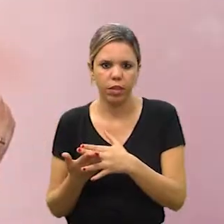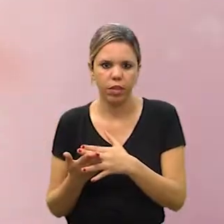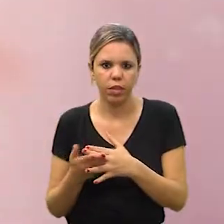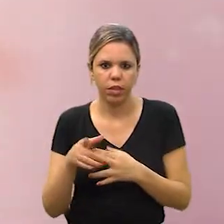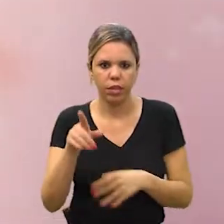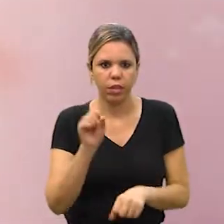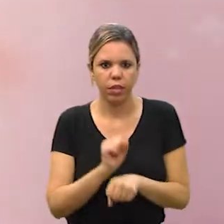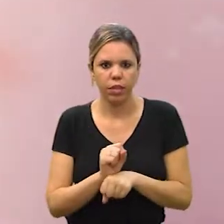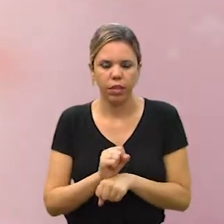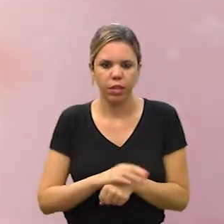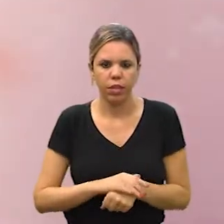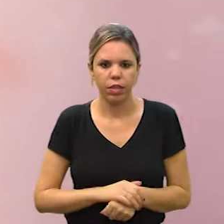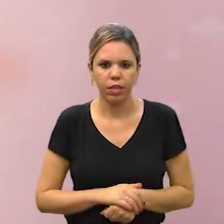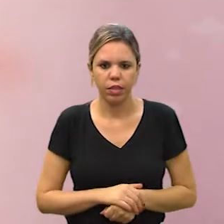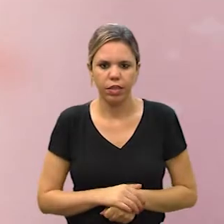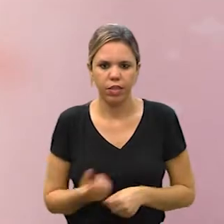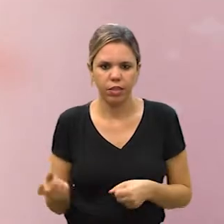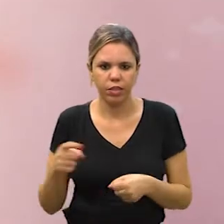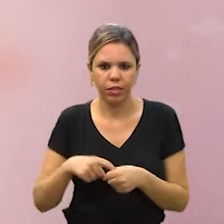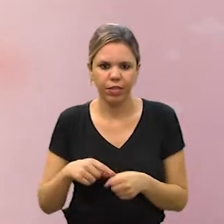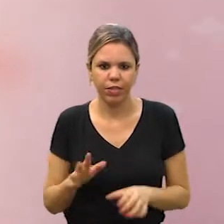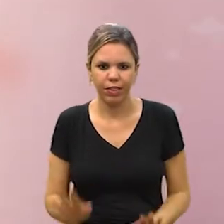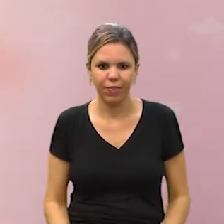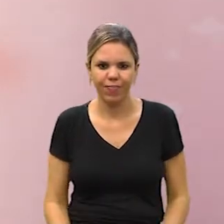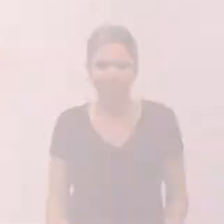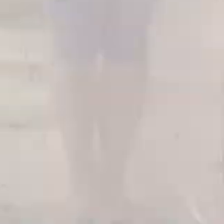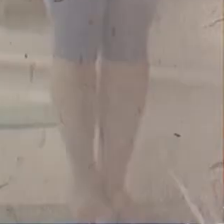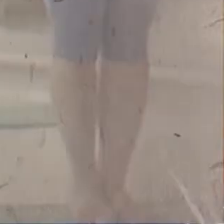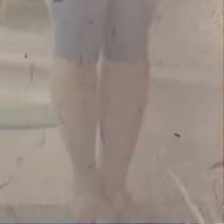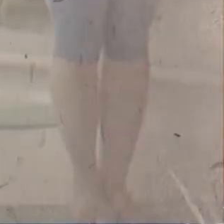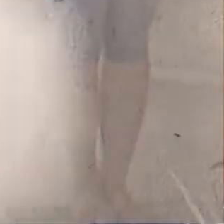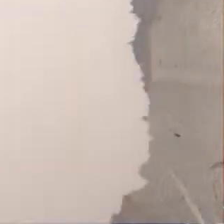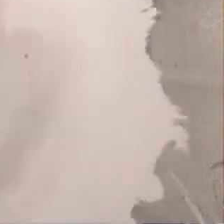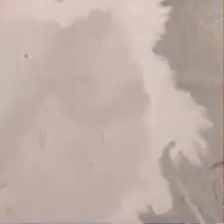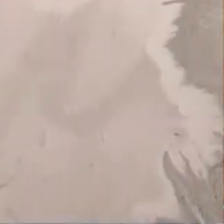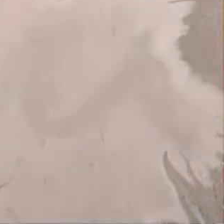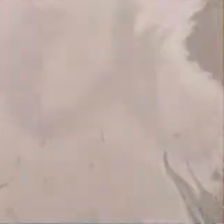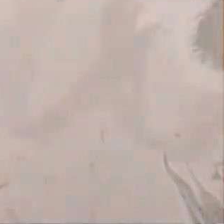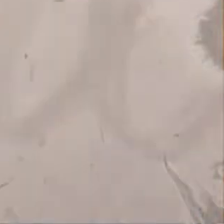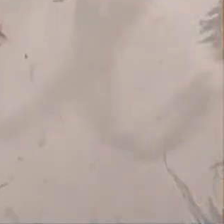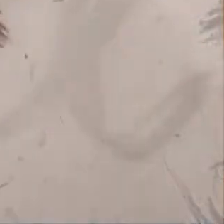intervalo vou sair de casa também não sai daí saúde a vida volta já